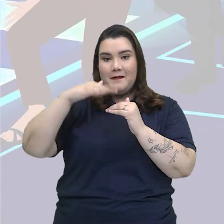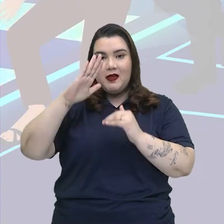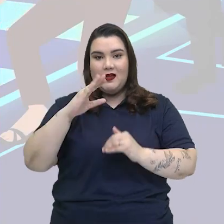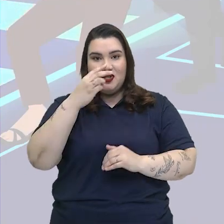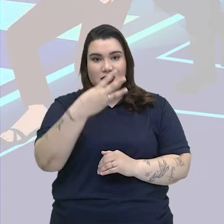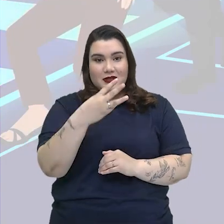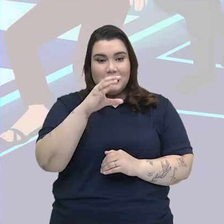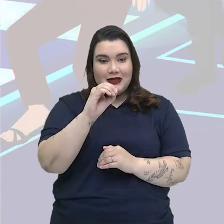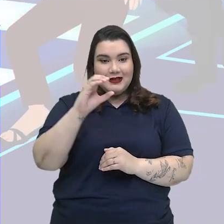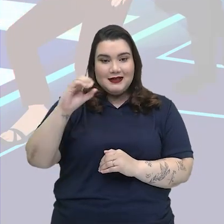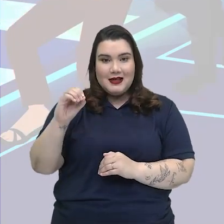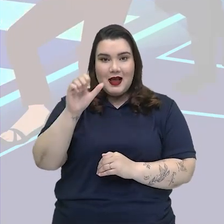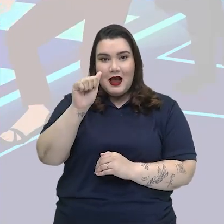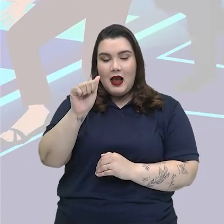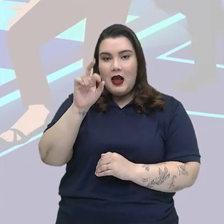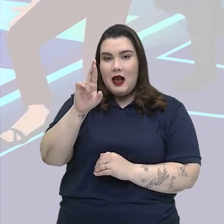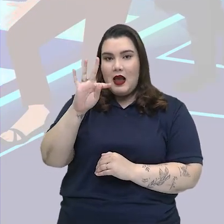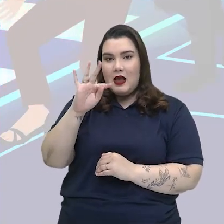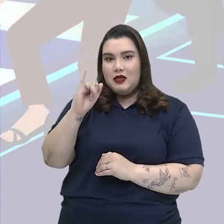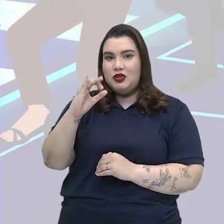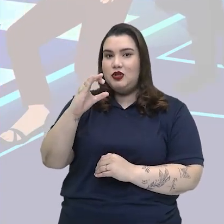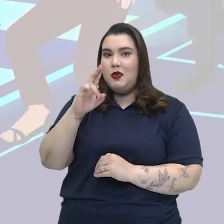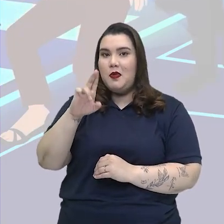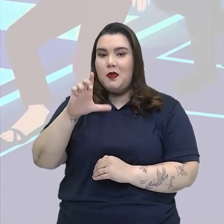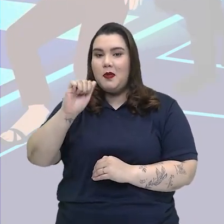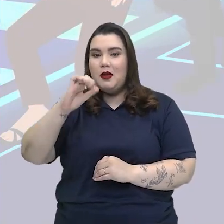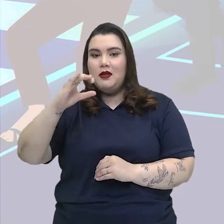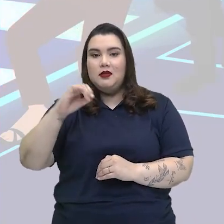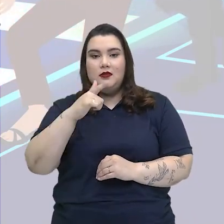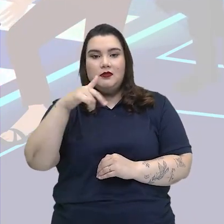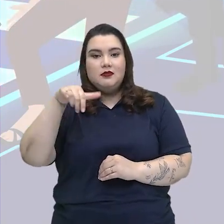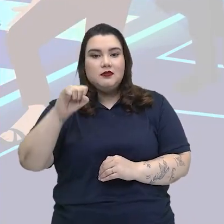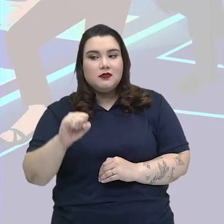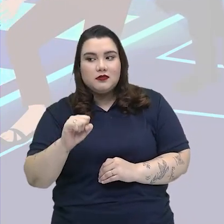300 articulações e elas funcionam como